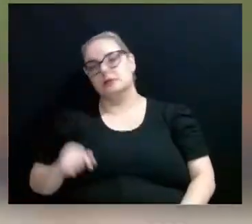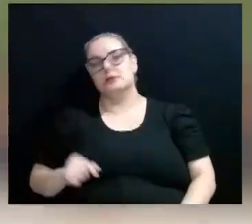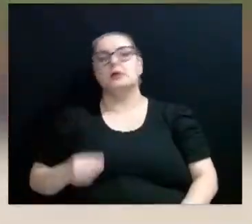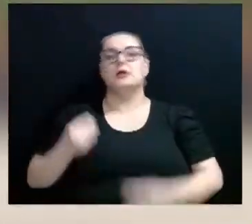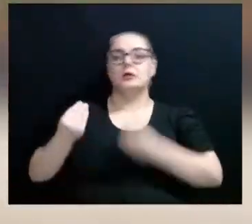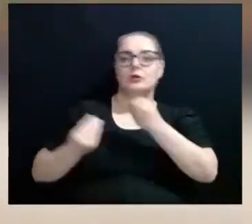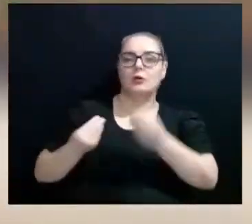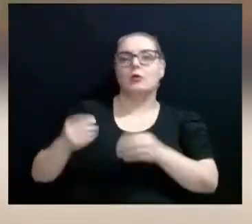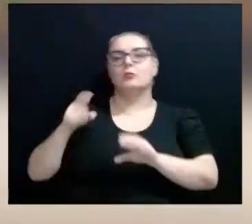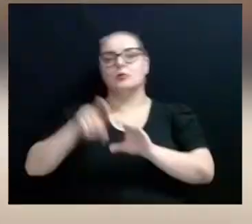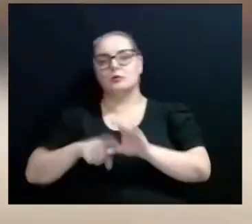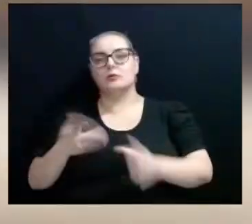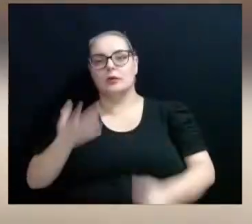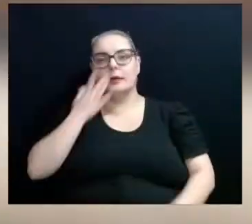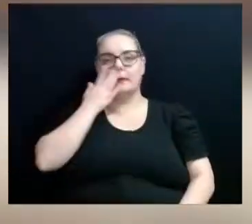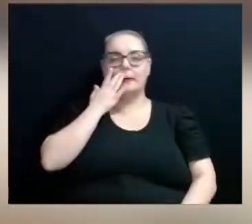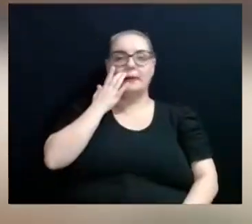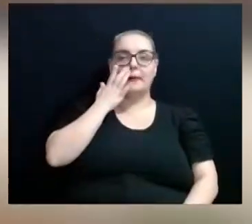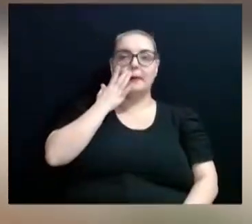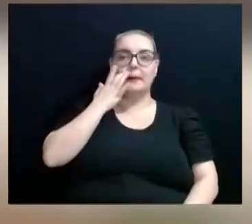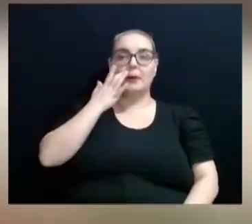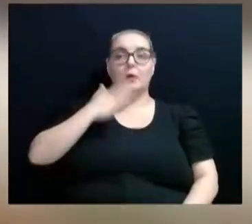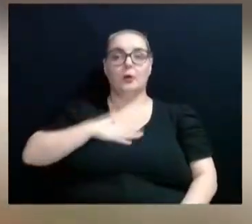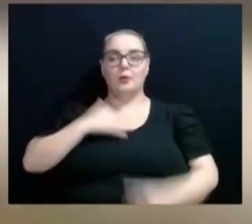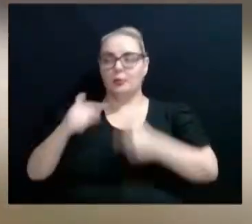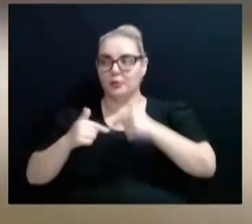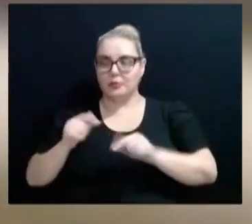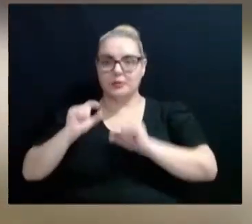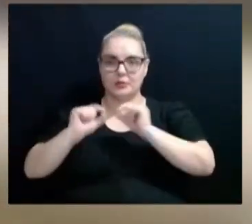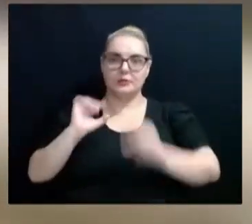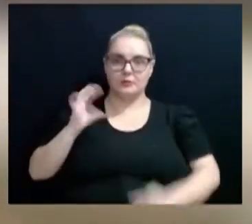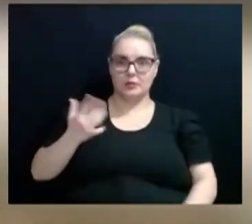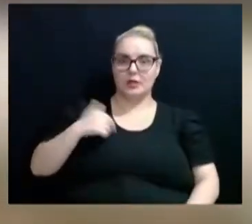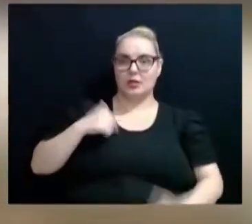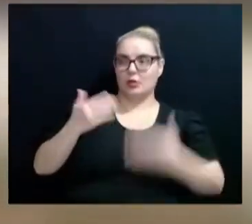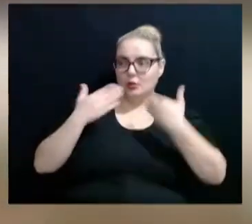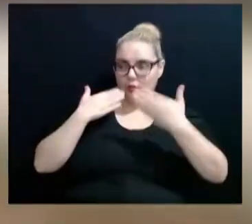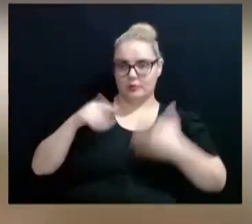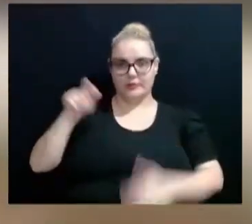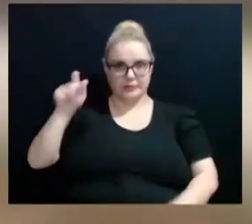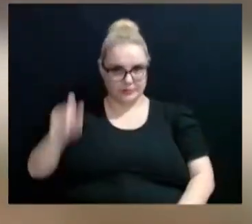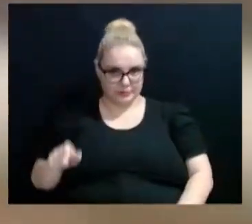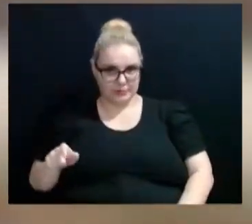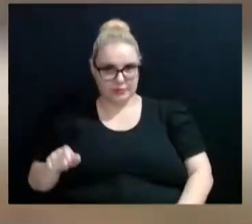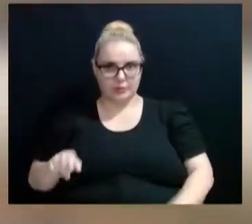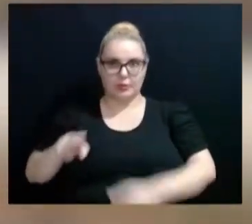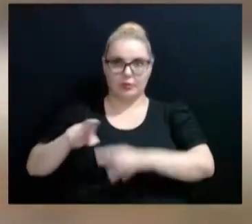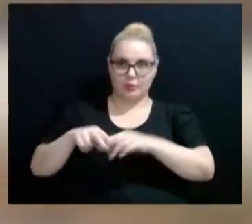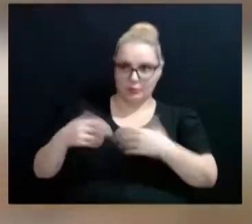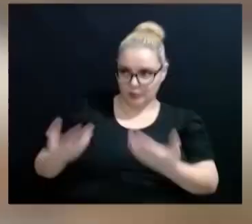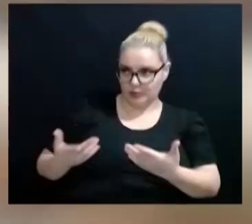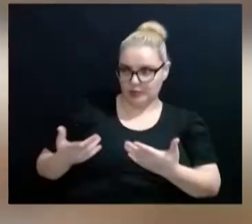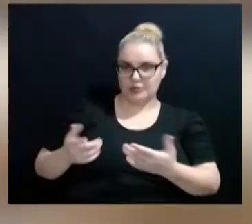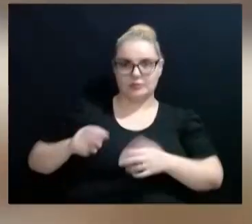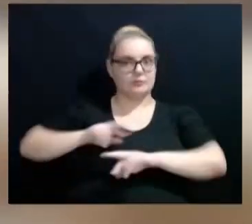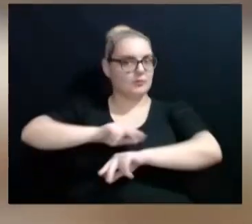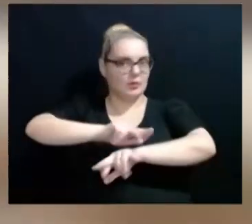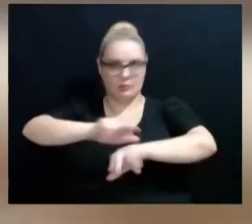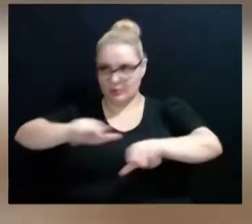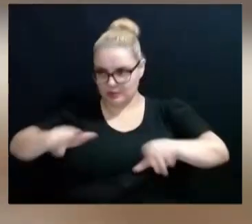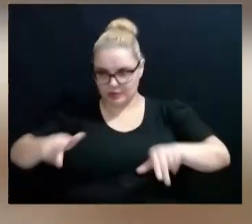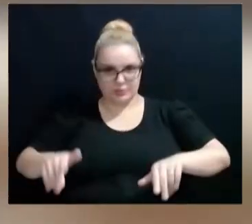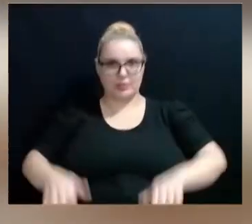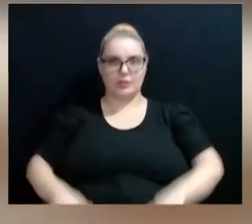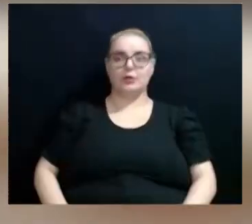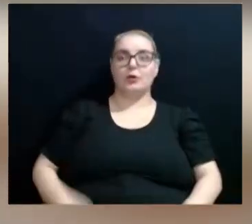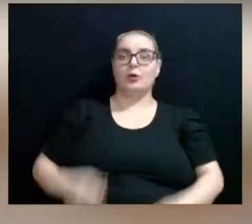Então, lá. tudo depende também Depende do quê? do quê? Do Ah, que, como. O meu trabalho se dá o seguinte, eu converso com a